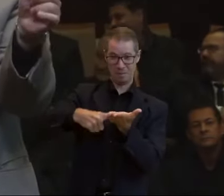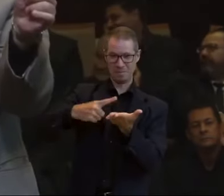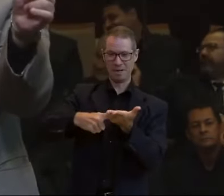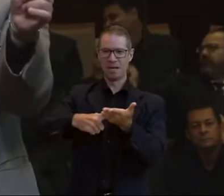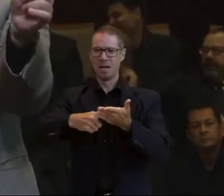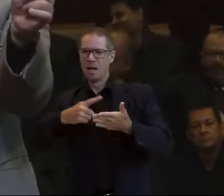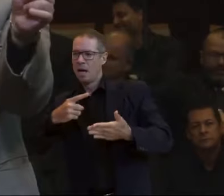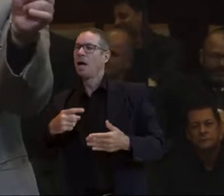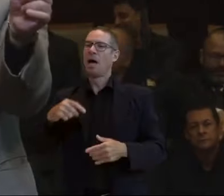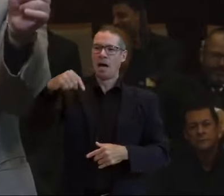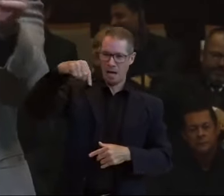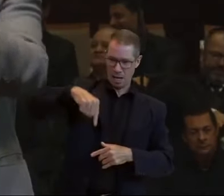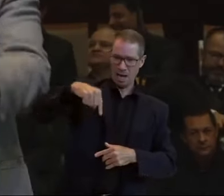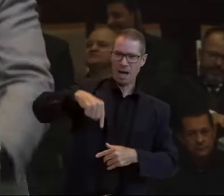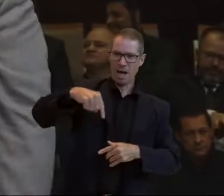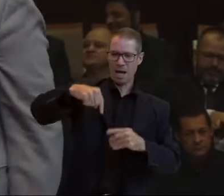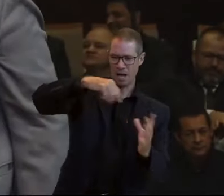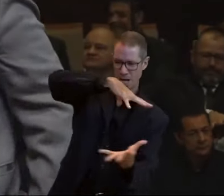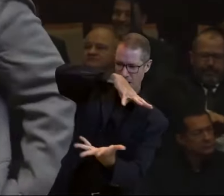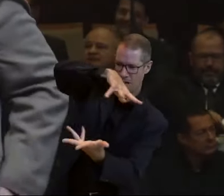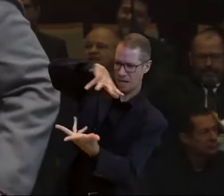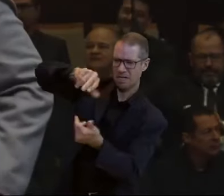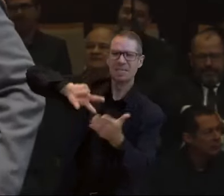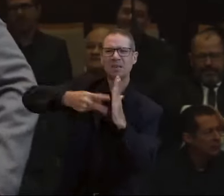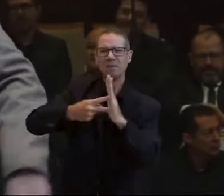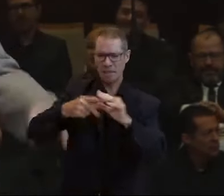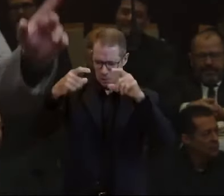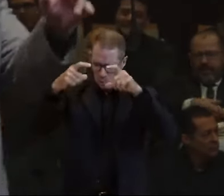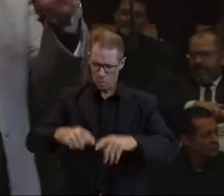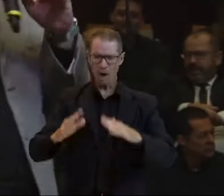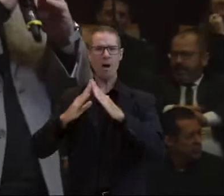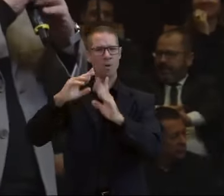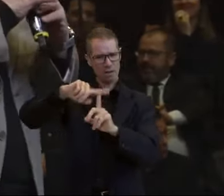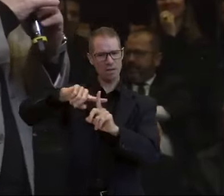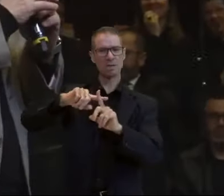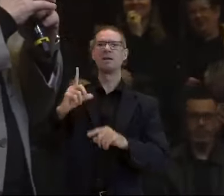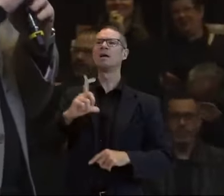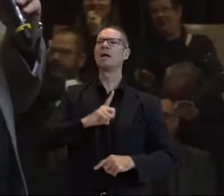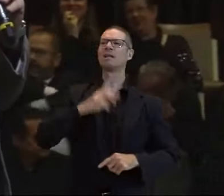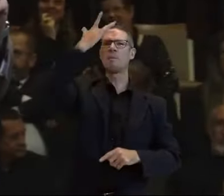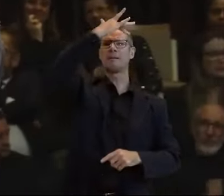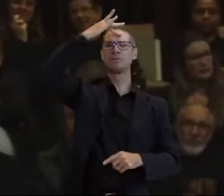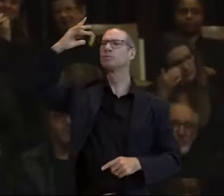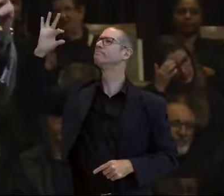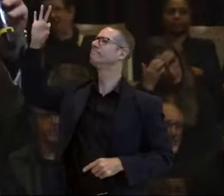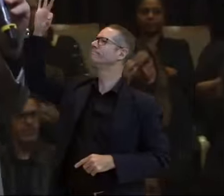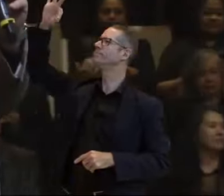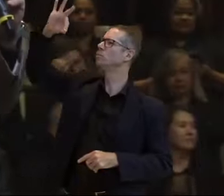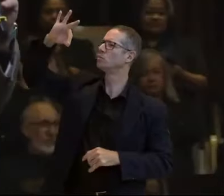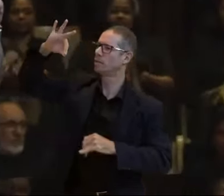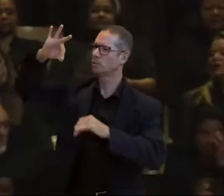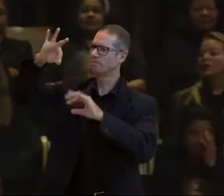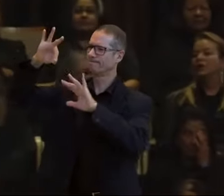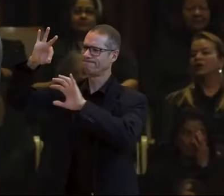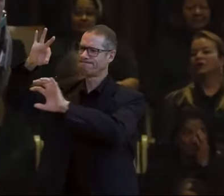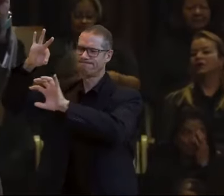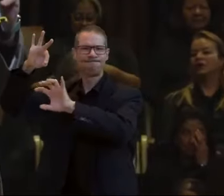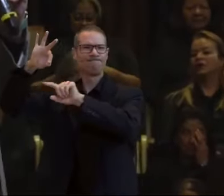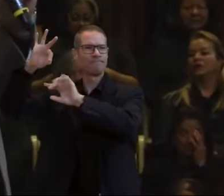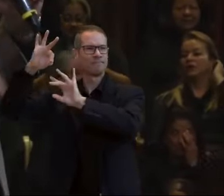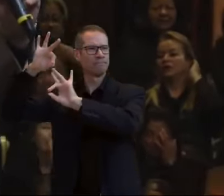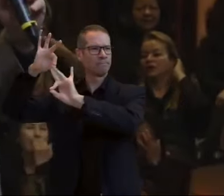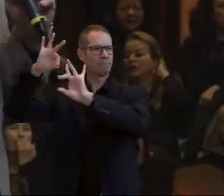da igreja, da igreja universal é a local. Então há pessoas aqui hoje a quem o Espírito Santo está falando: você